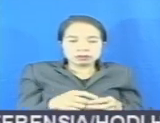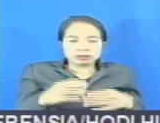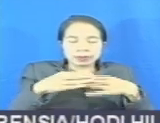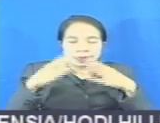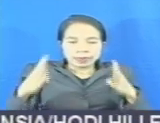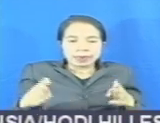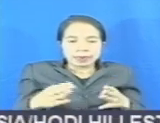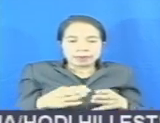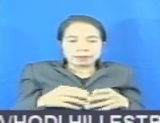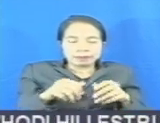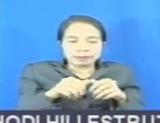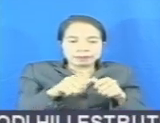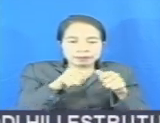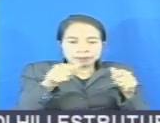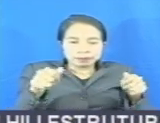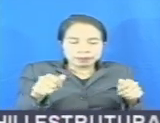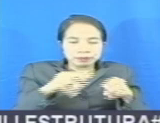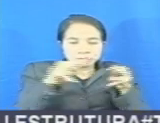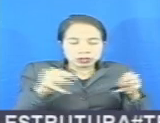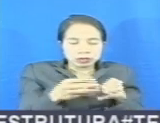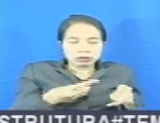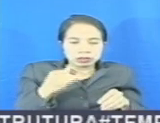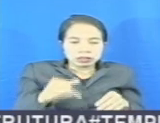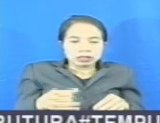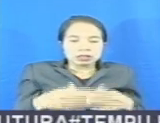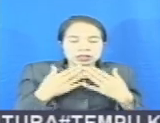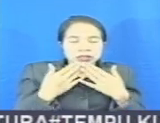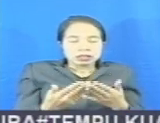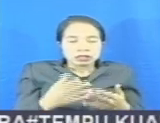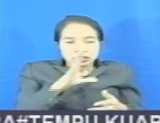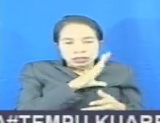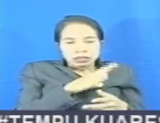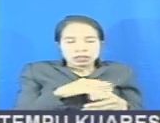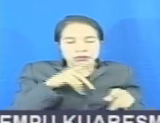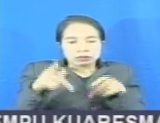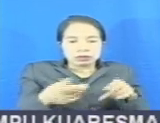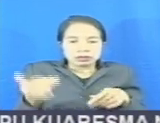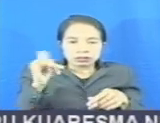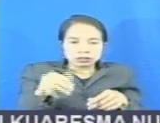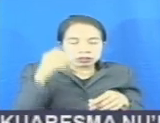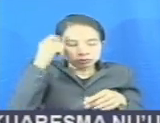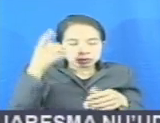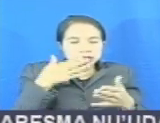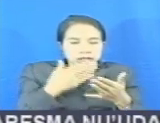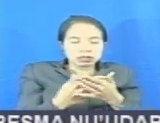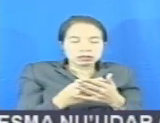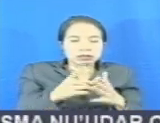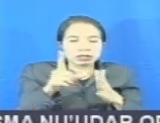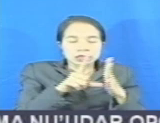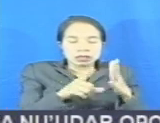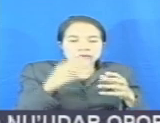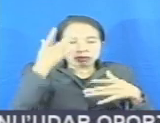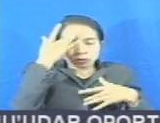e ta espera katak populasaun se komprende dia kelutan sai dama ka regras para prevenção COVID-19 no nosso